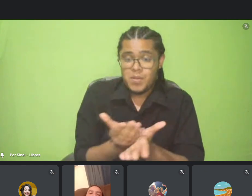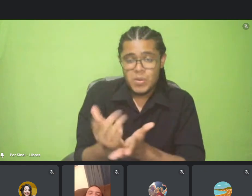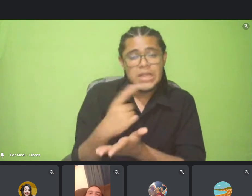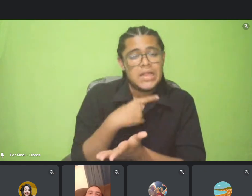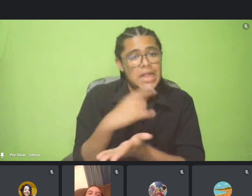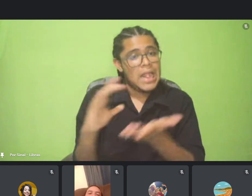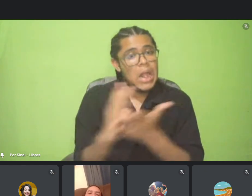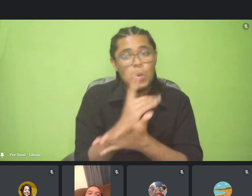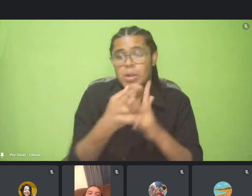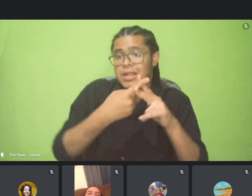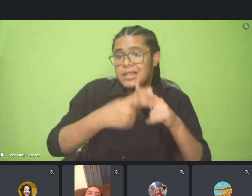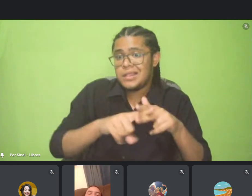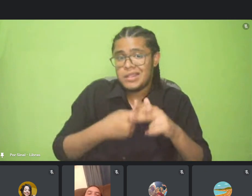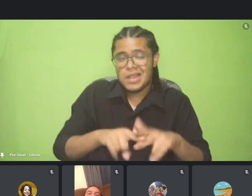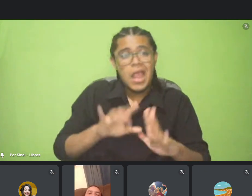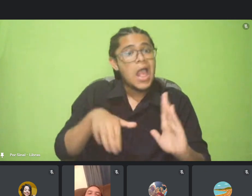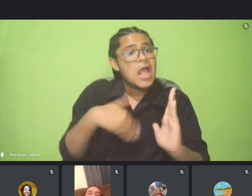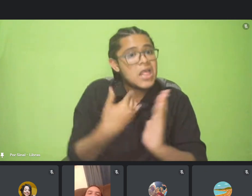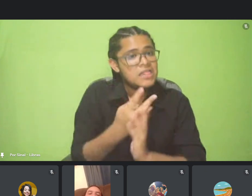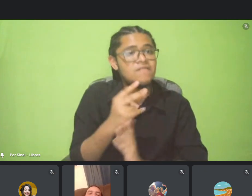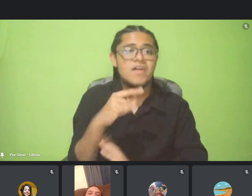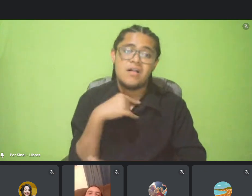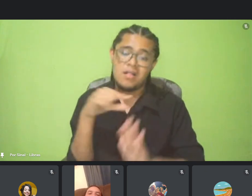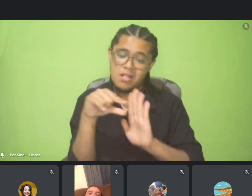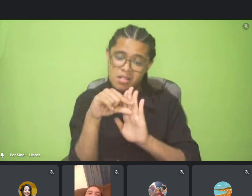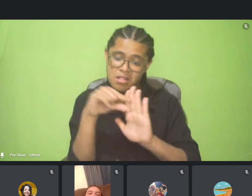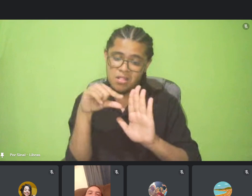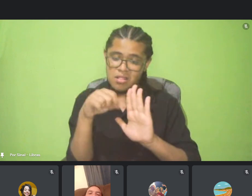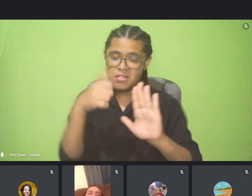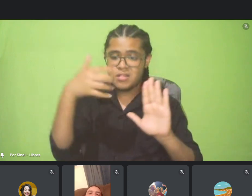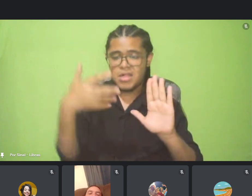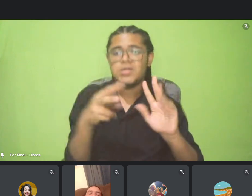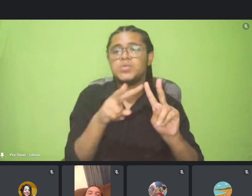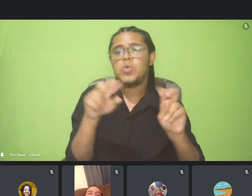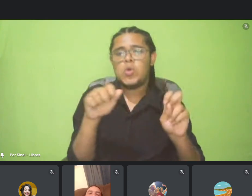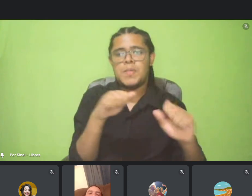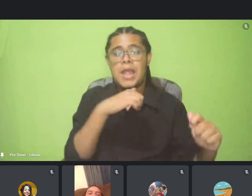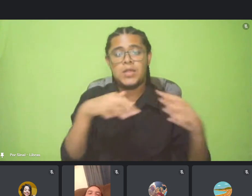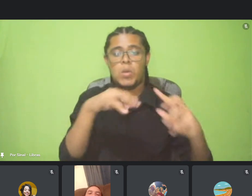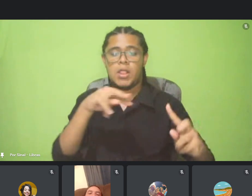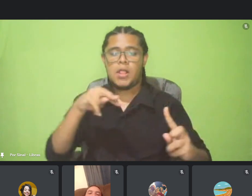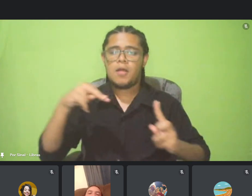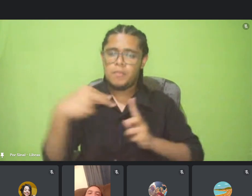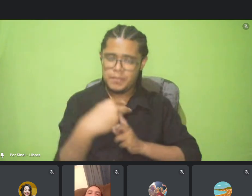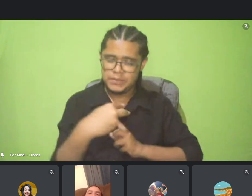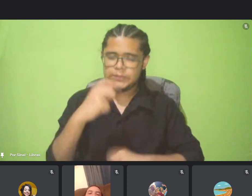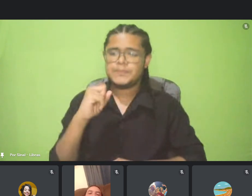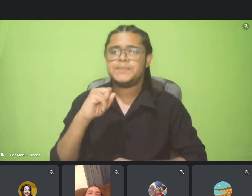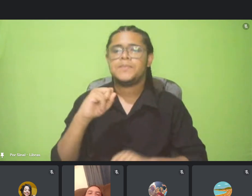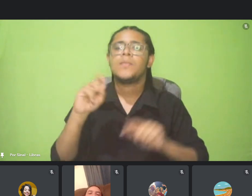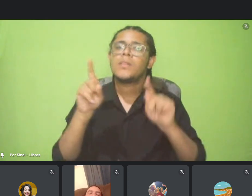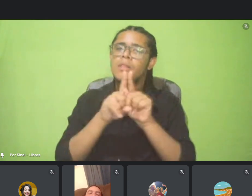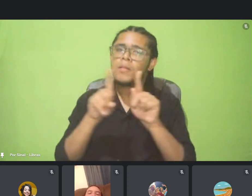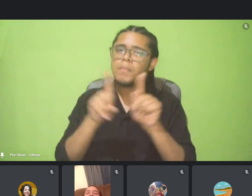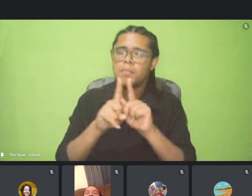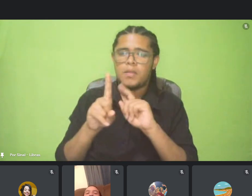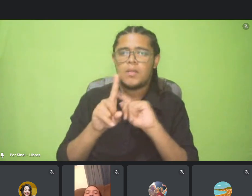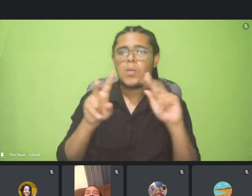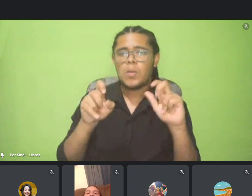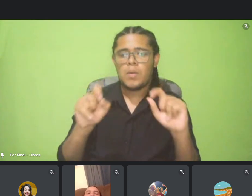ainda vai vir uma normativa específica, tá, sobre ações afirmativas e sobre também as questões de